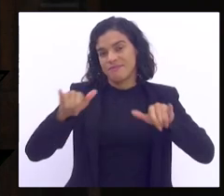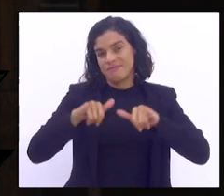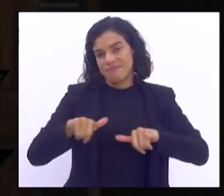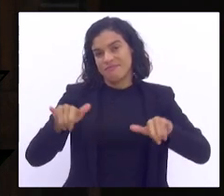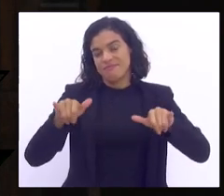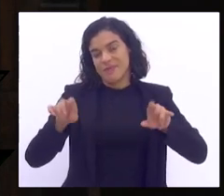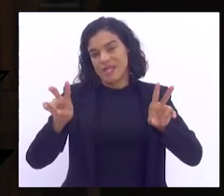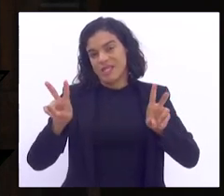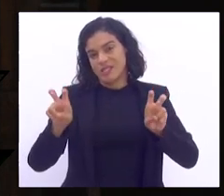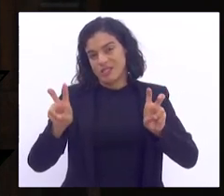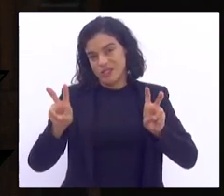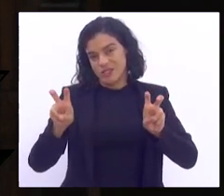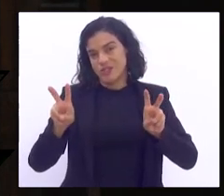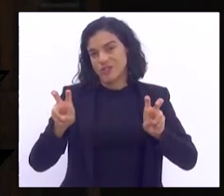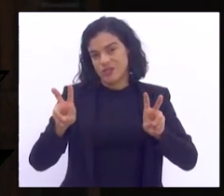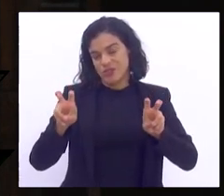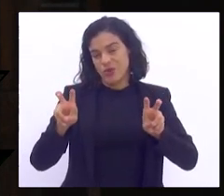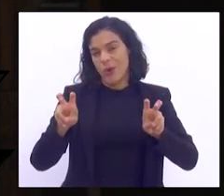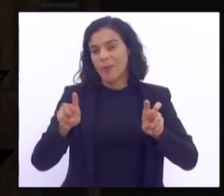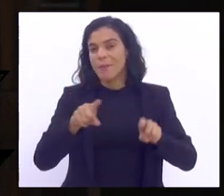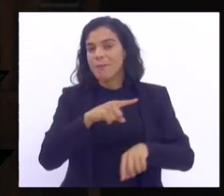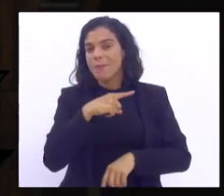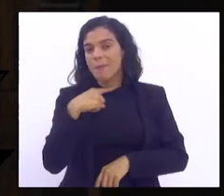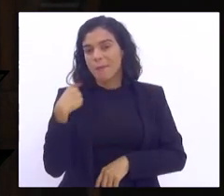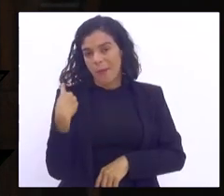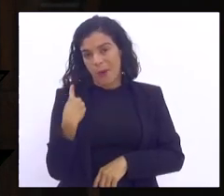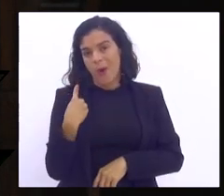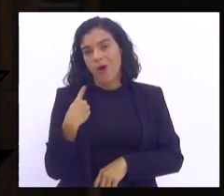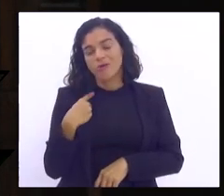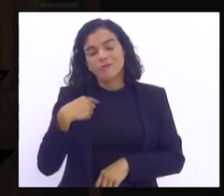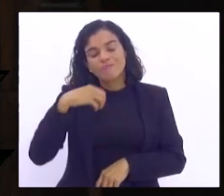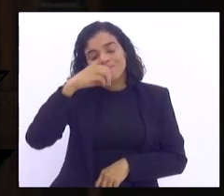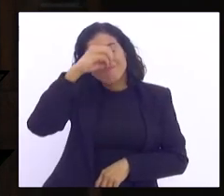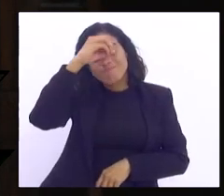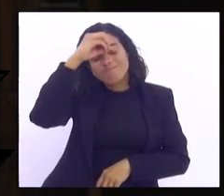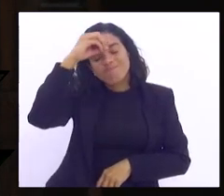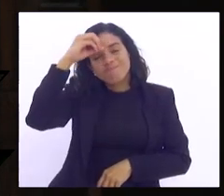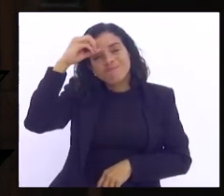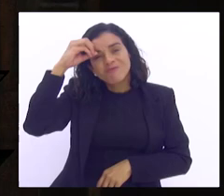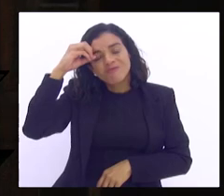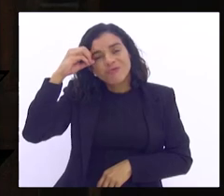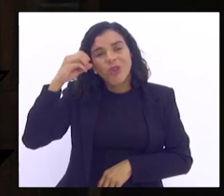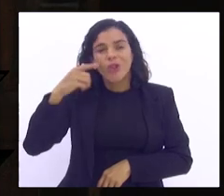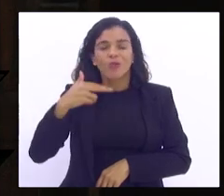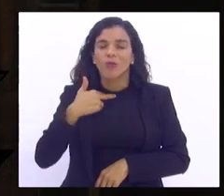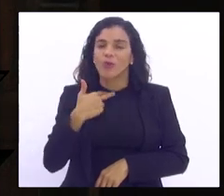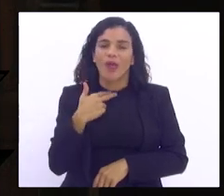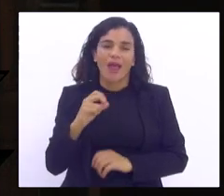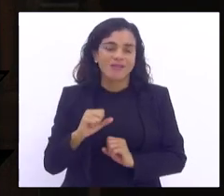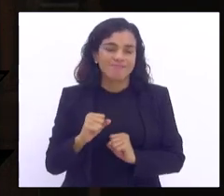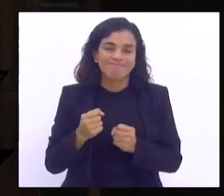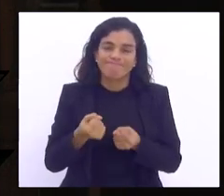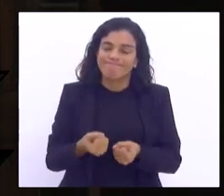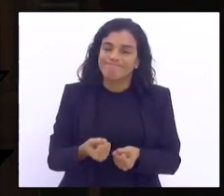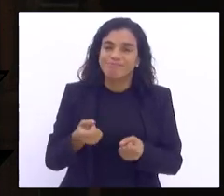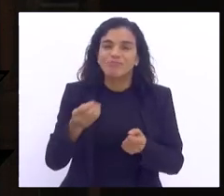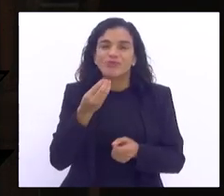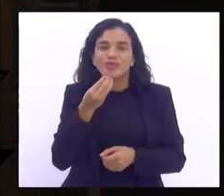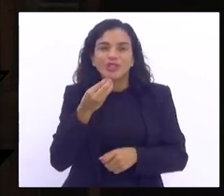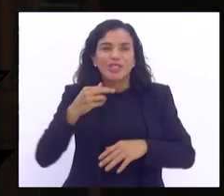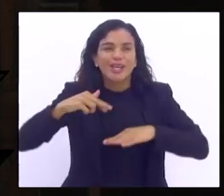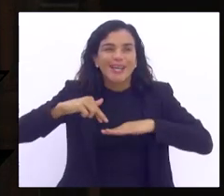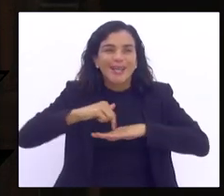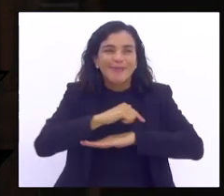de a morte dos seres inocentes, indefesos, que um dia poderiam, né, caminhar,